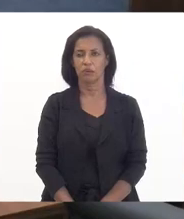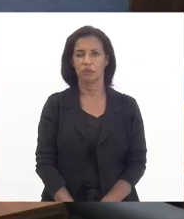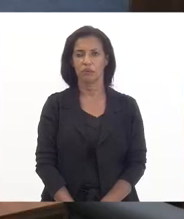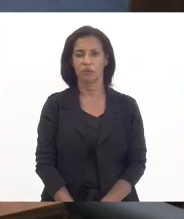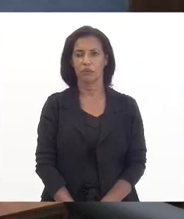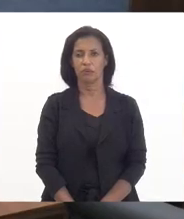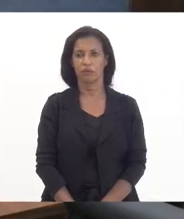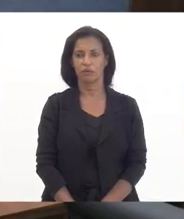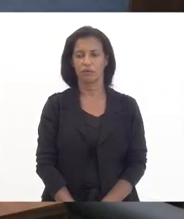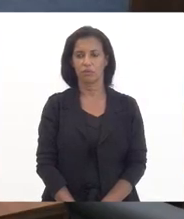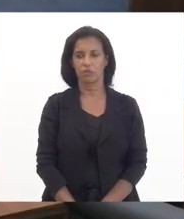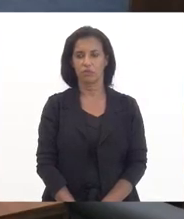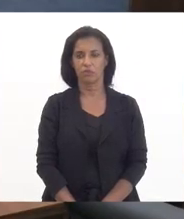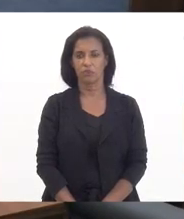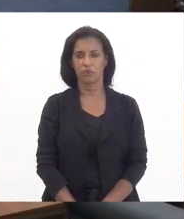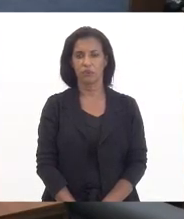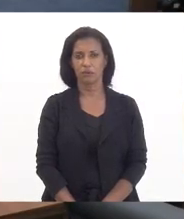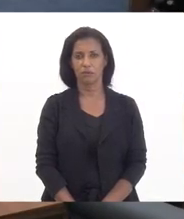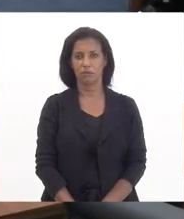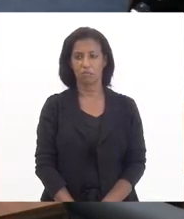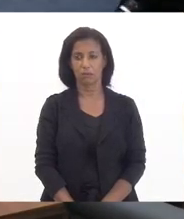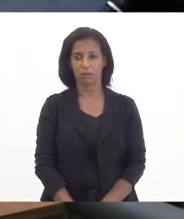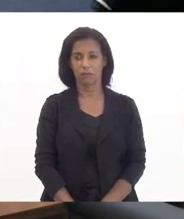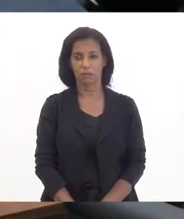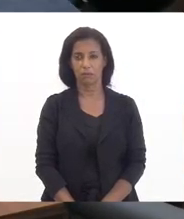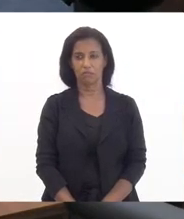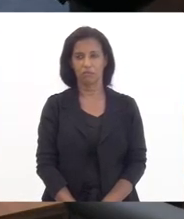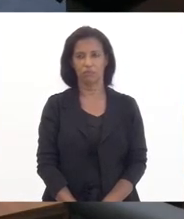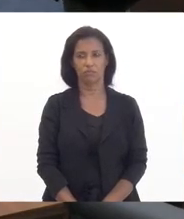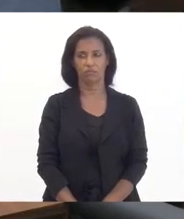certo? Eles não têm... não